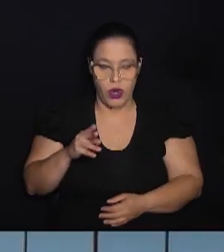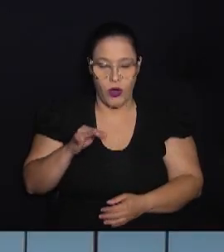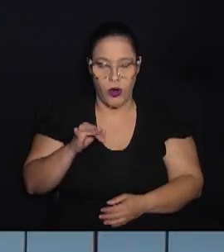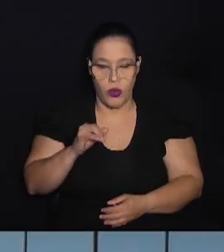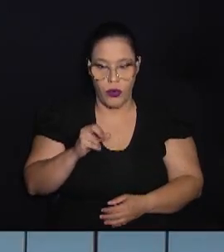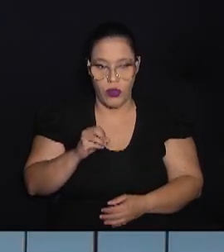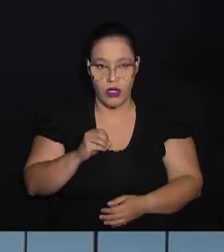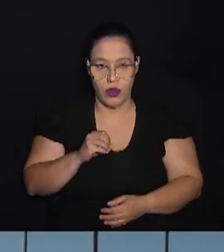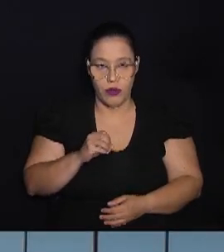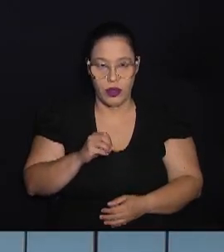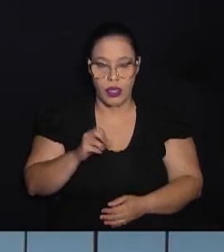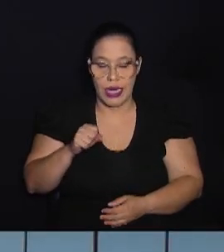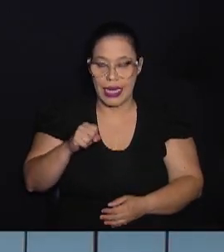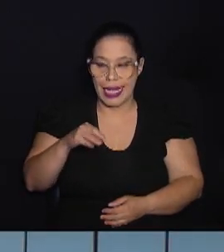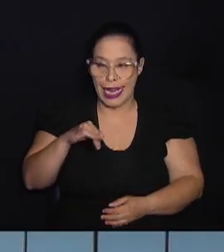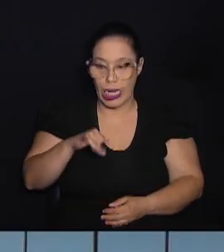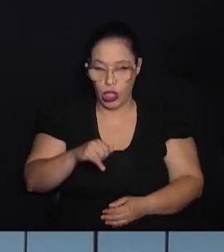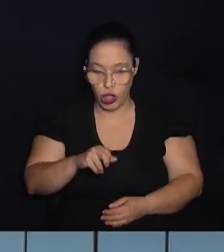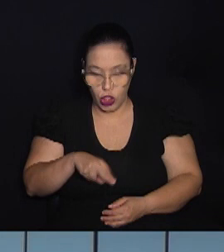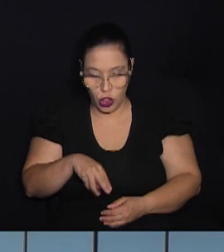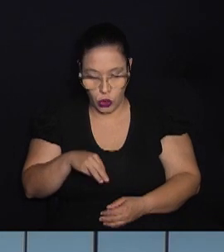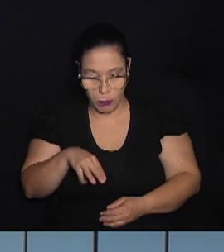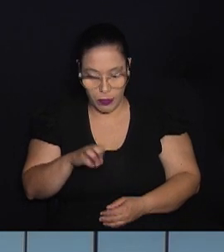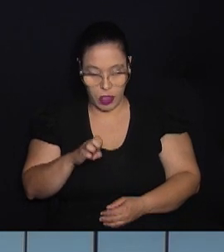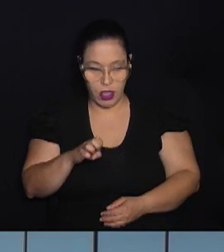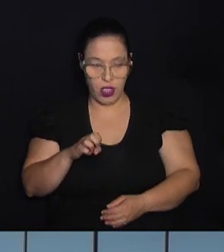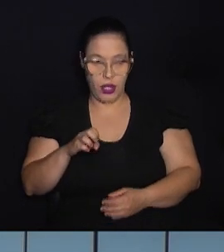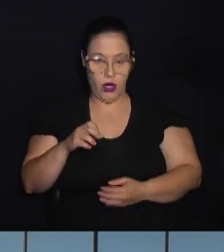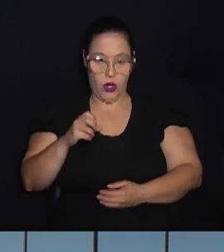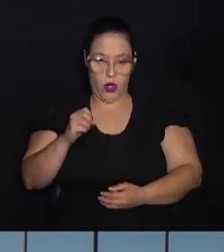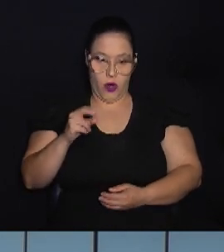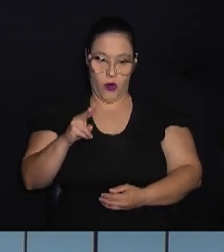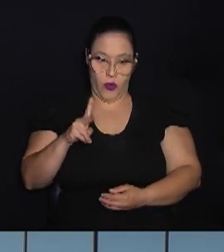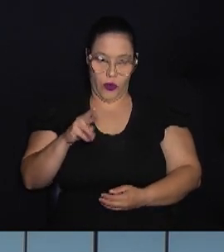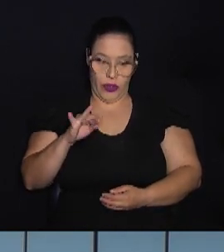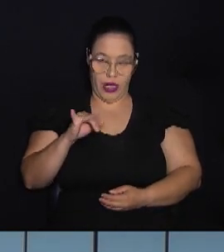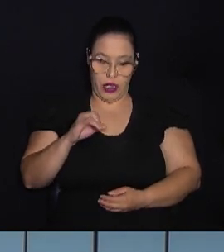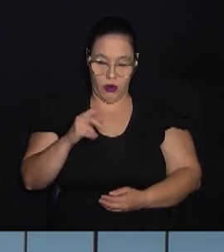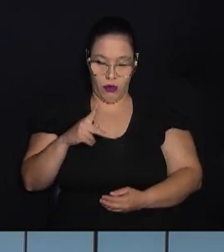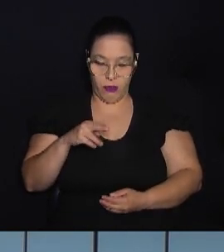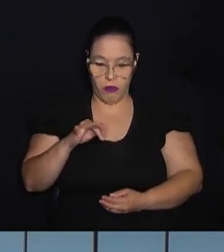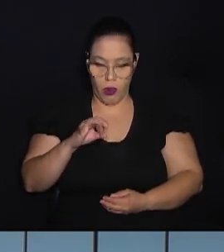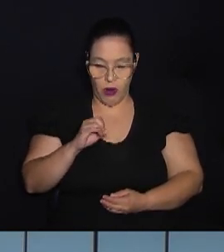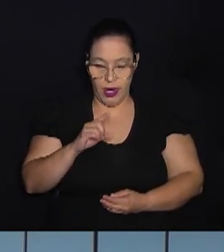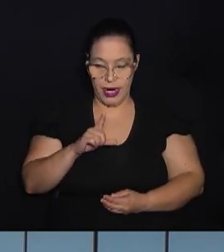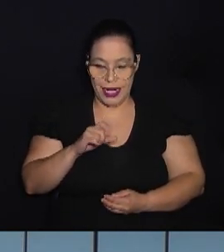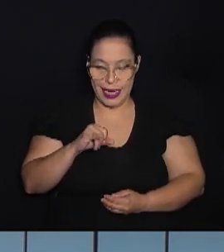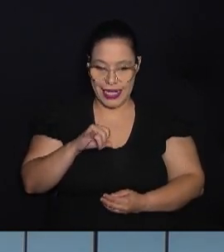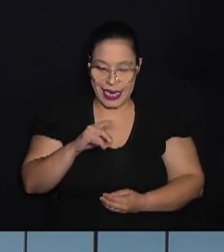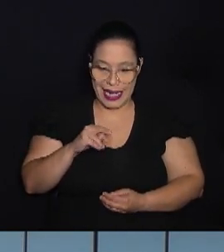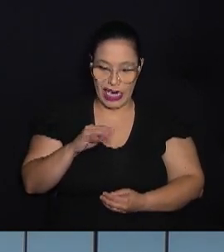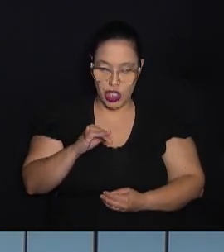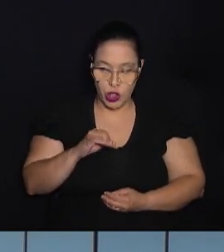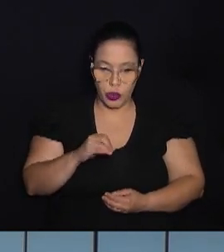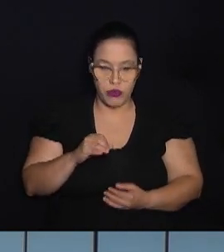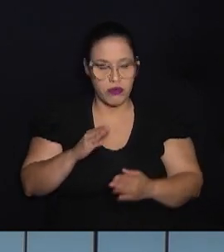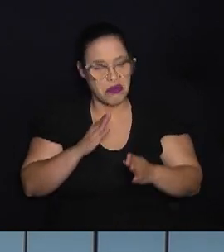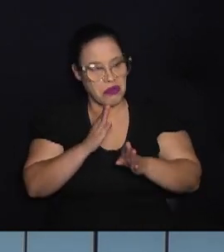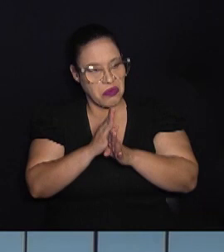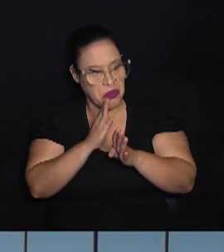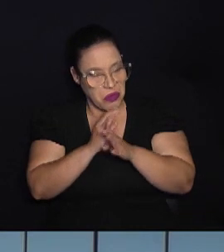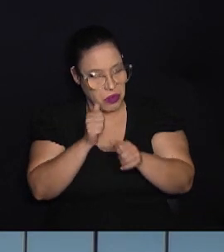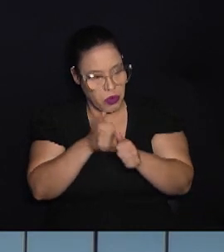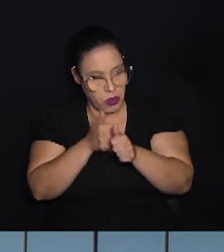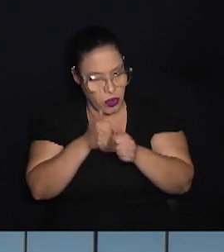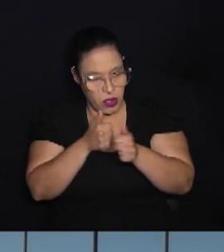caso da síndrome, né, do ovário policístico, tem alguma dica especial, né, para essas mulheres? Elas sempre têm que estar ali acompanhando por